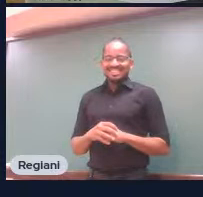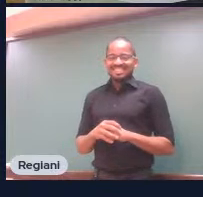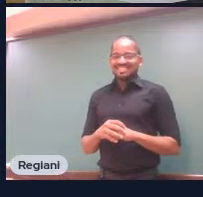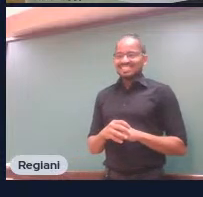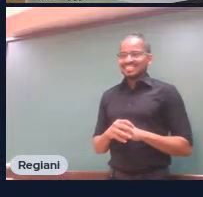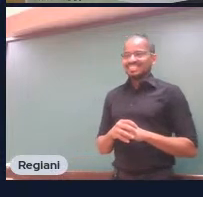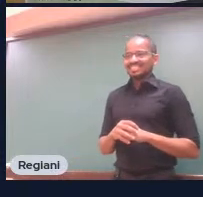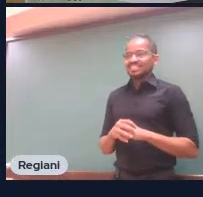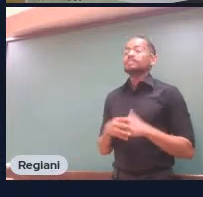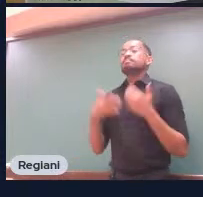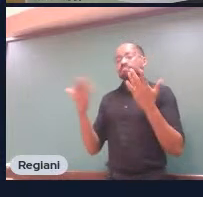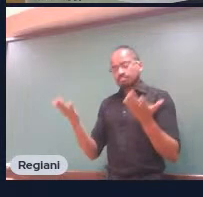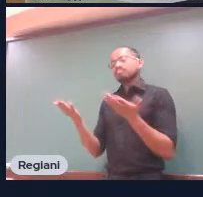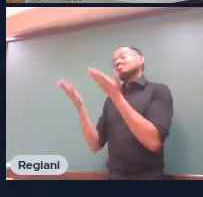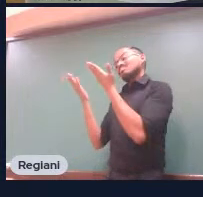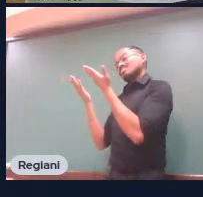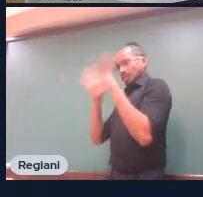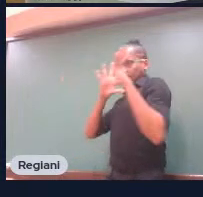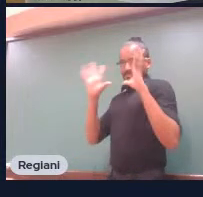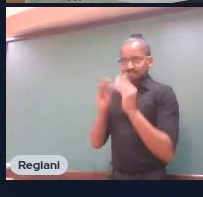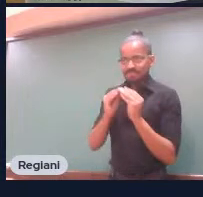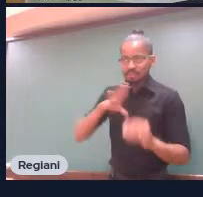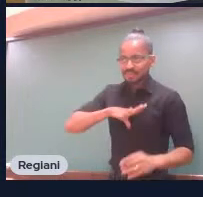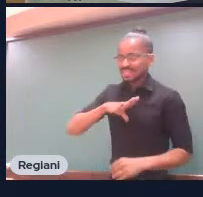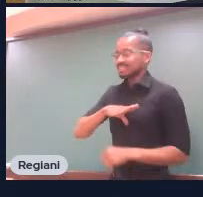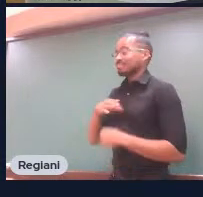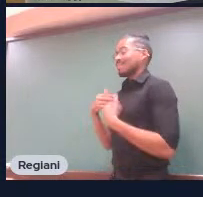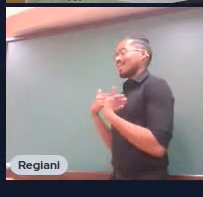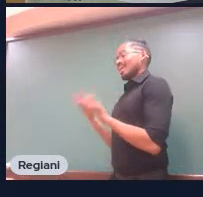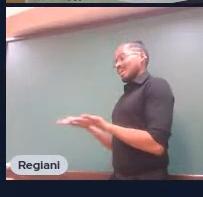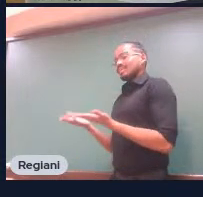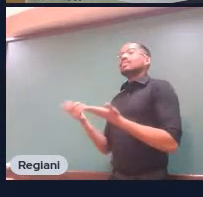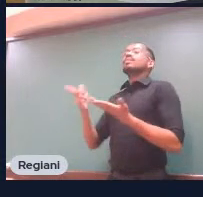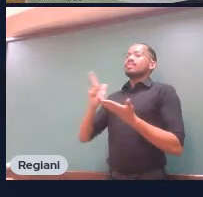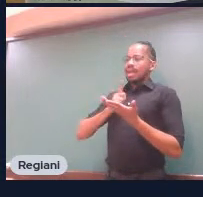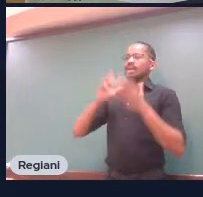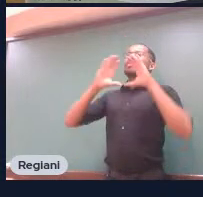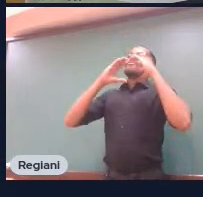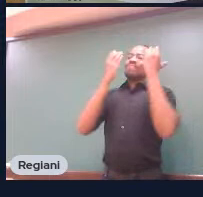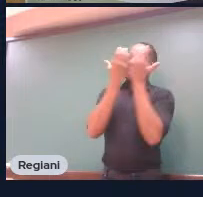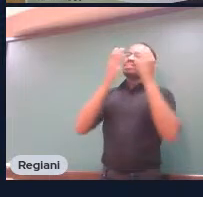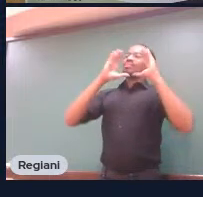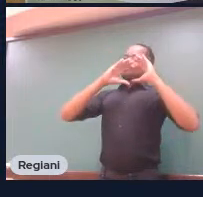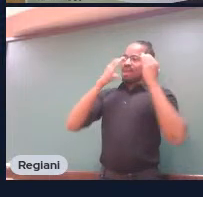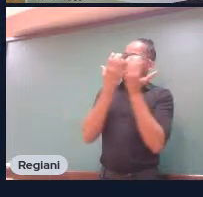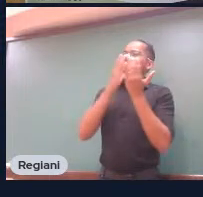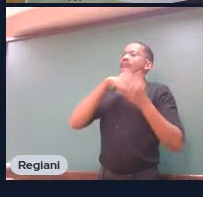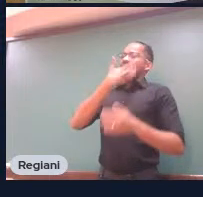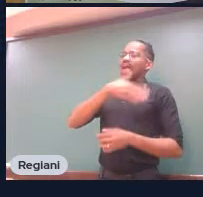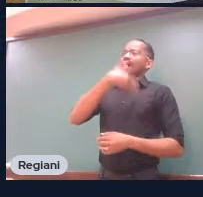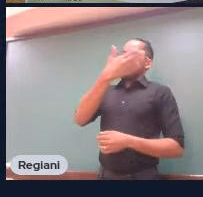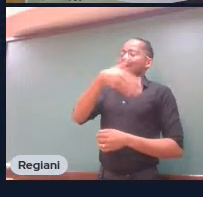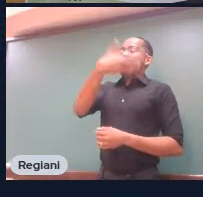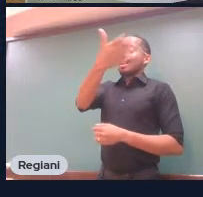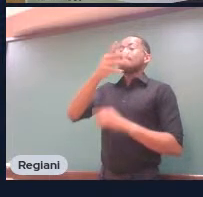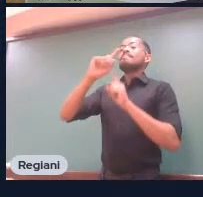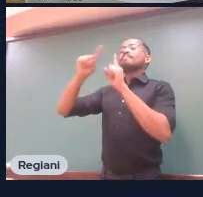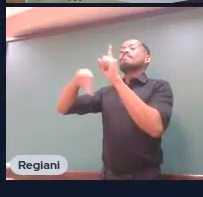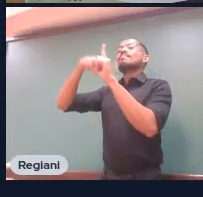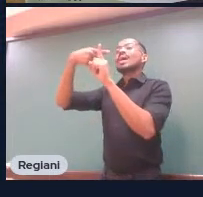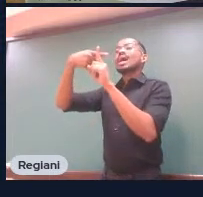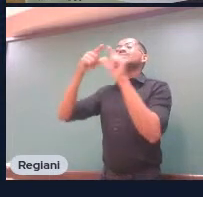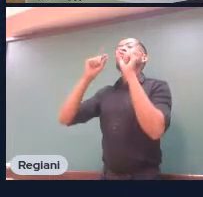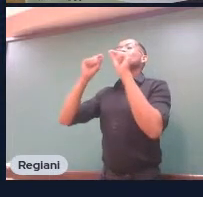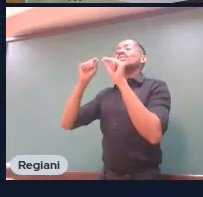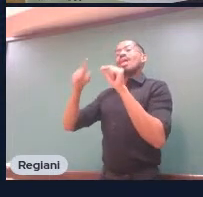O Gilles coloca, então, que além dos eventos de lexicografia, também essas associações, elas têm